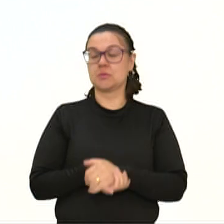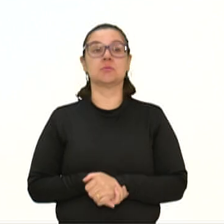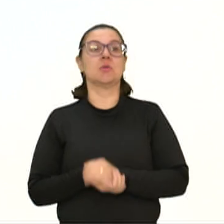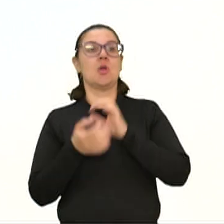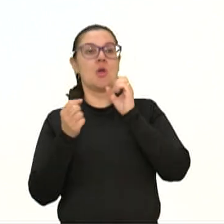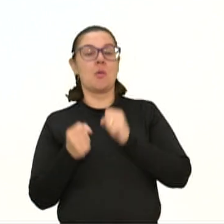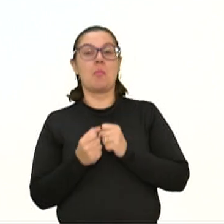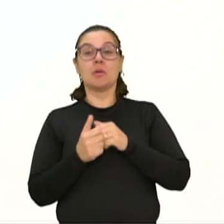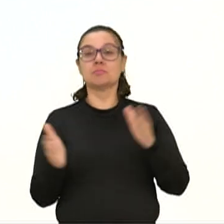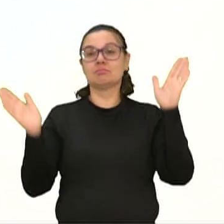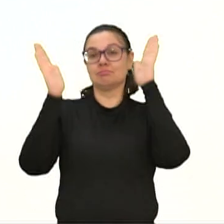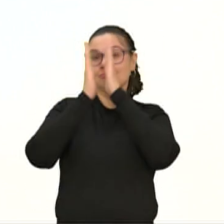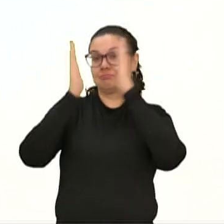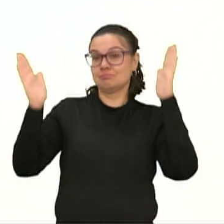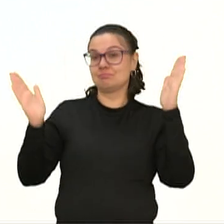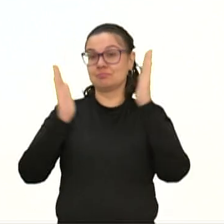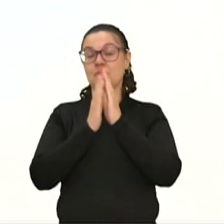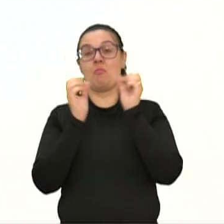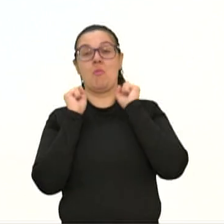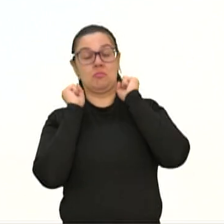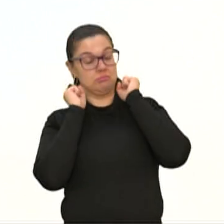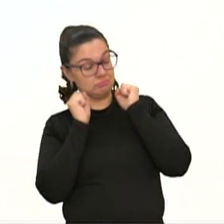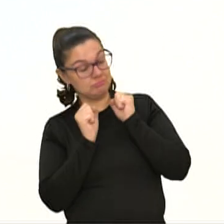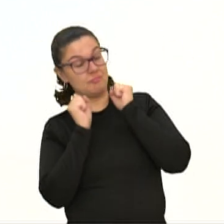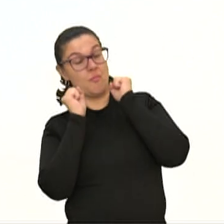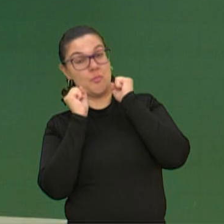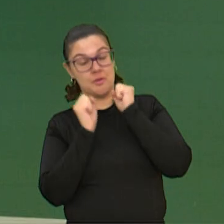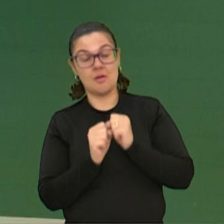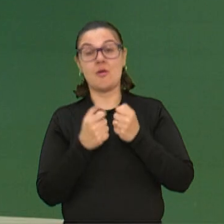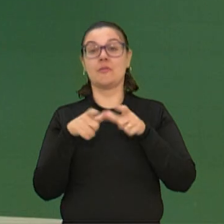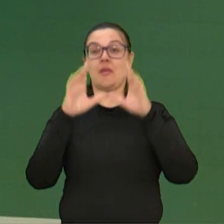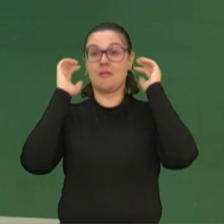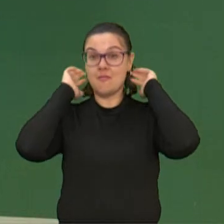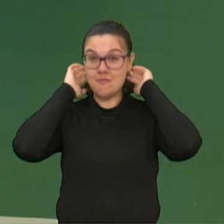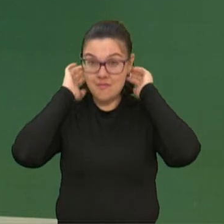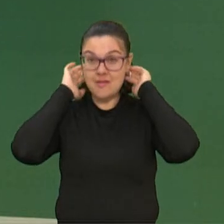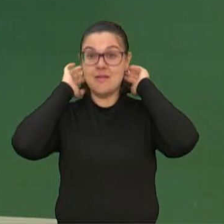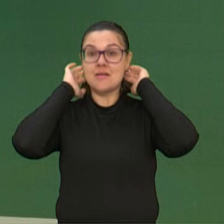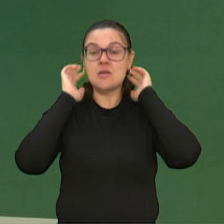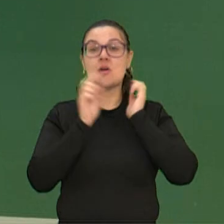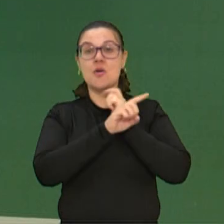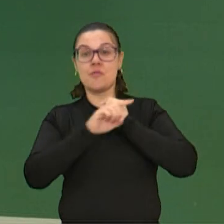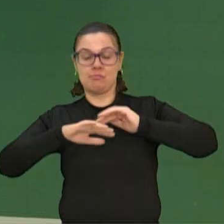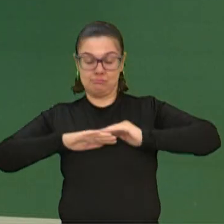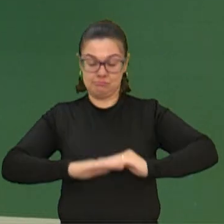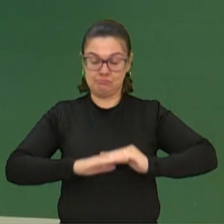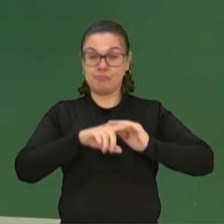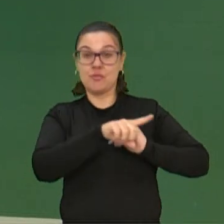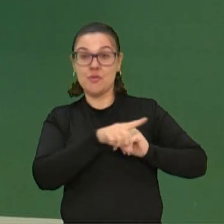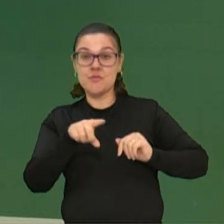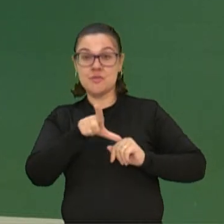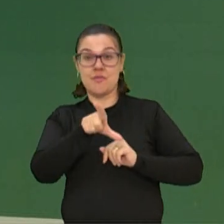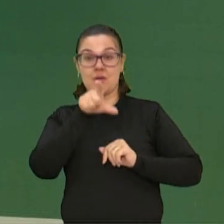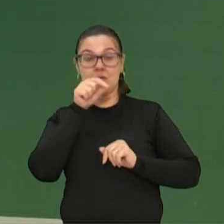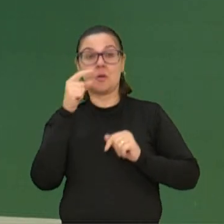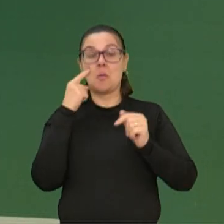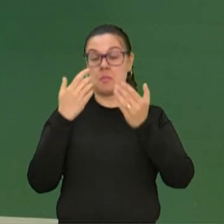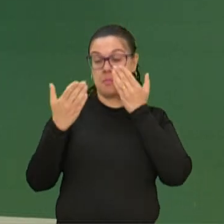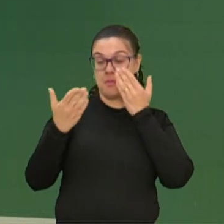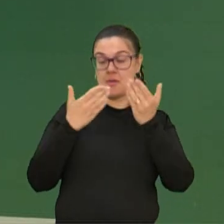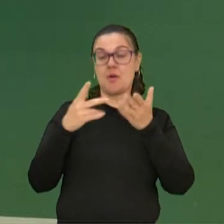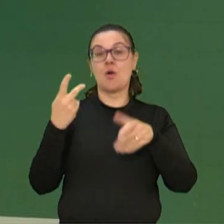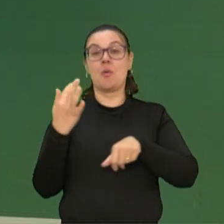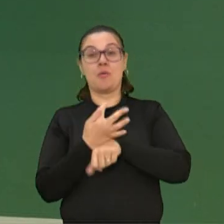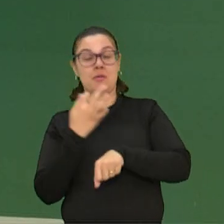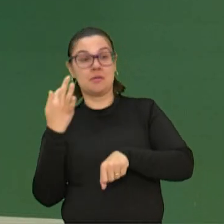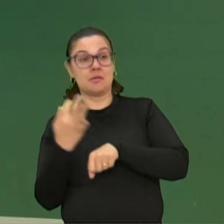Pode ser o polichinelo, pode ser os abdominais, tem flexões. Você consegue detectar, verificar a questão